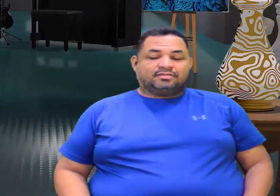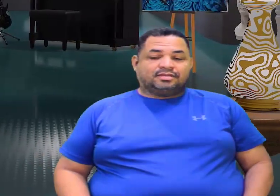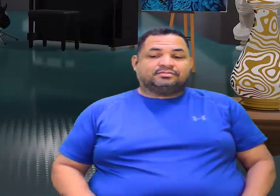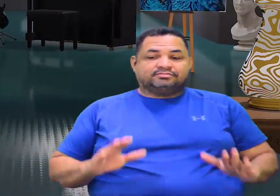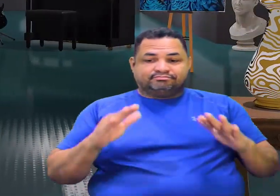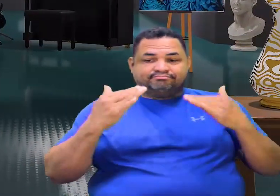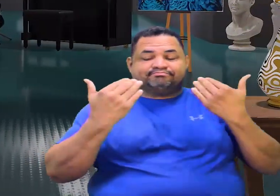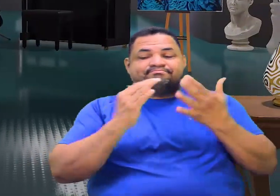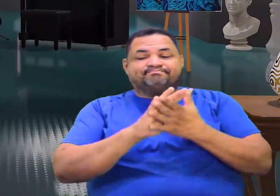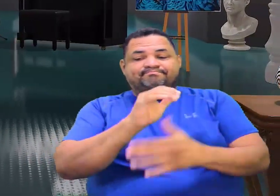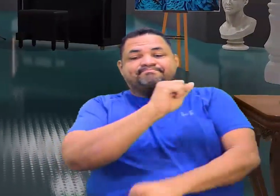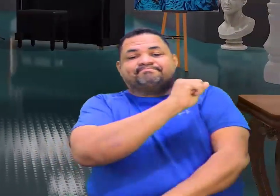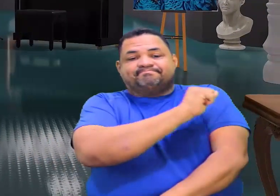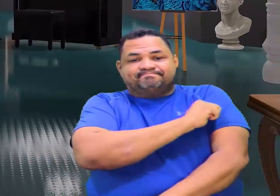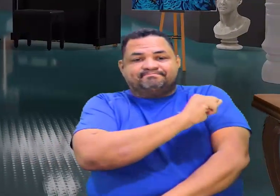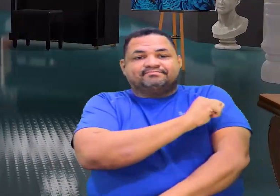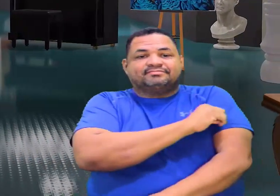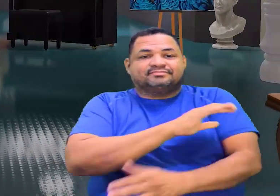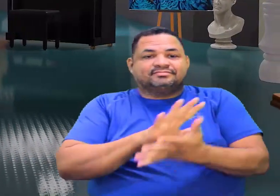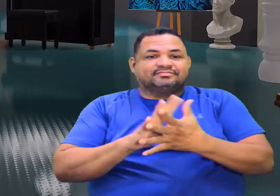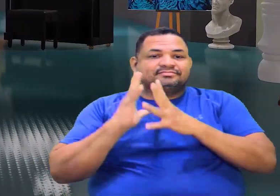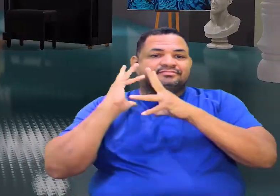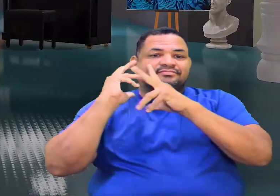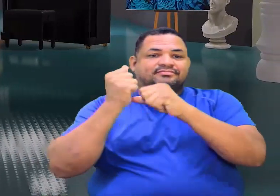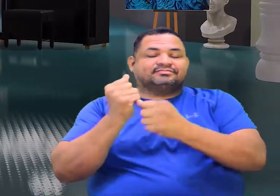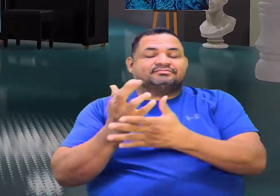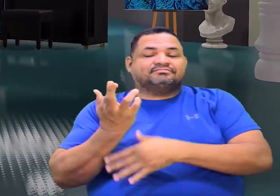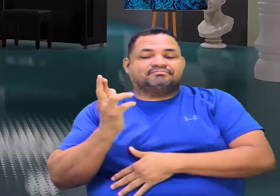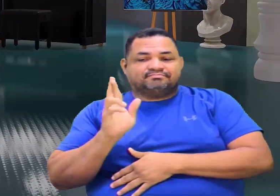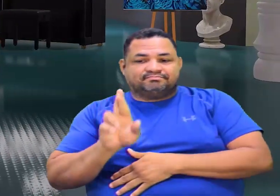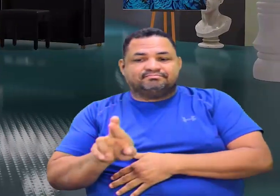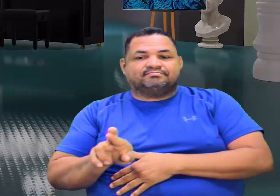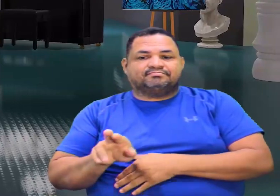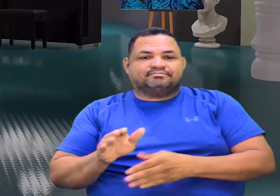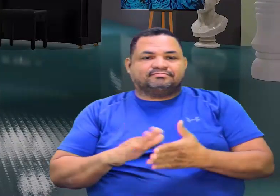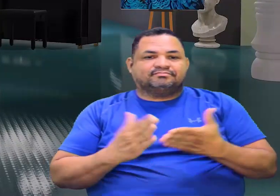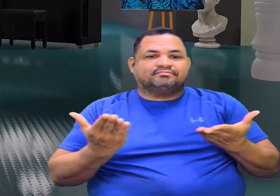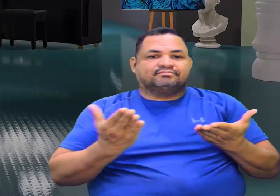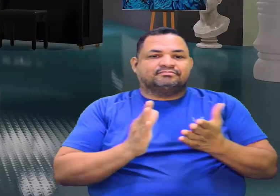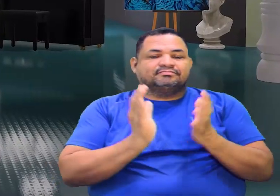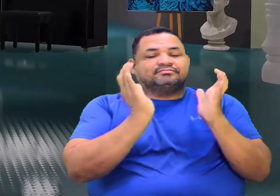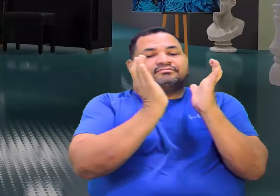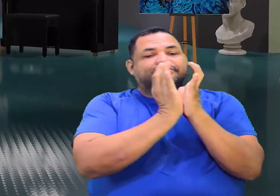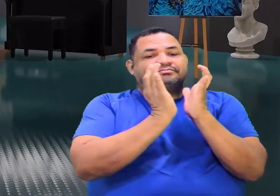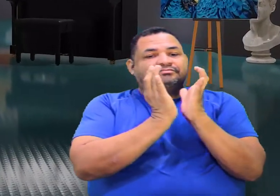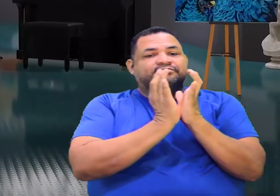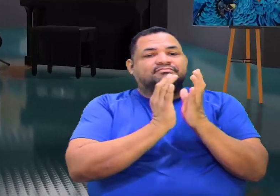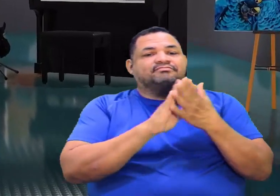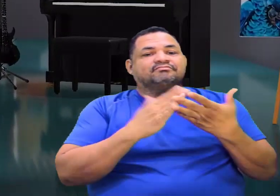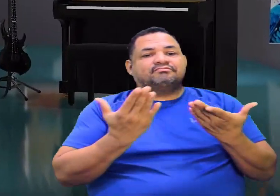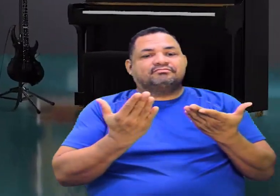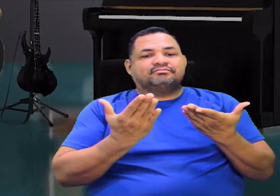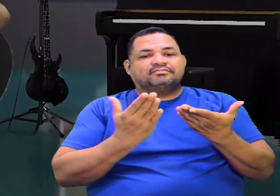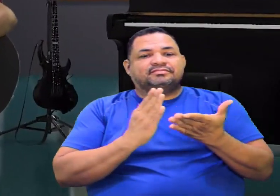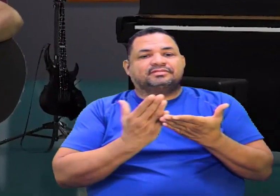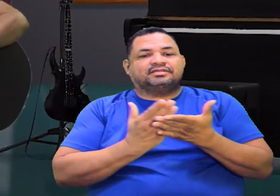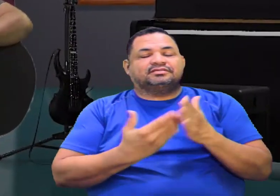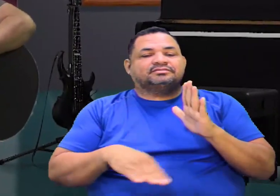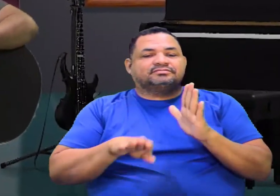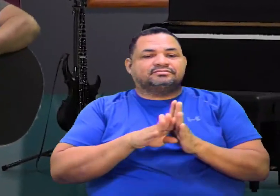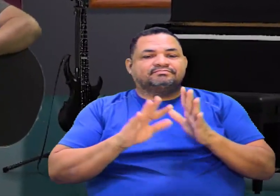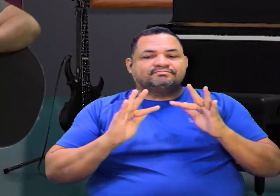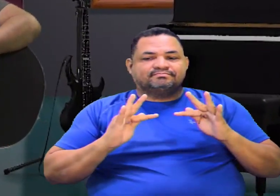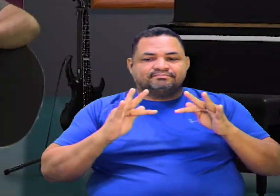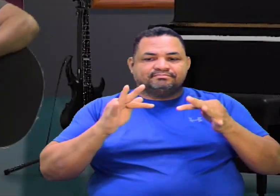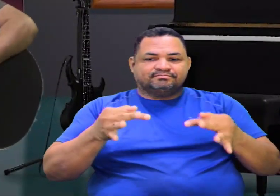Atenção, caros alunos, revisão da recuperação é a unidade 1, está chegando